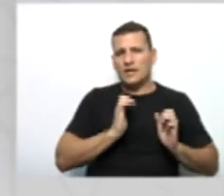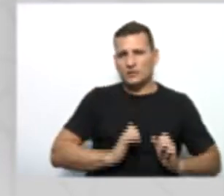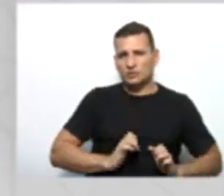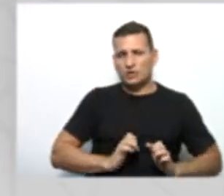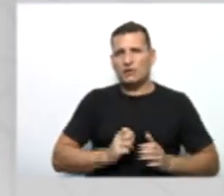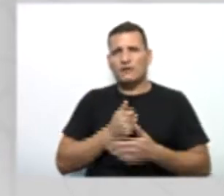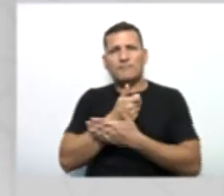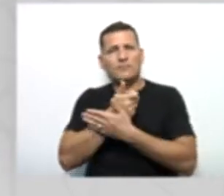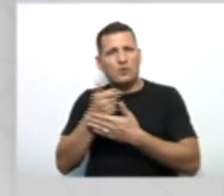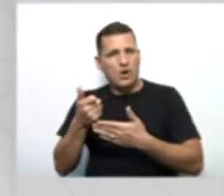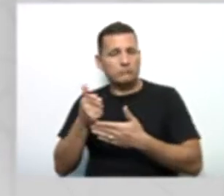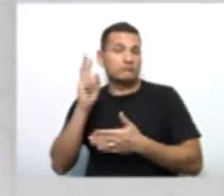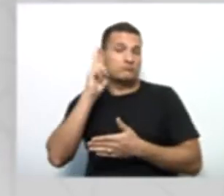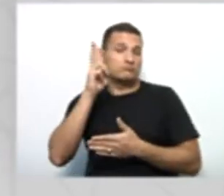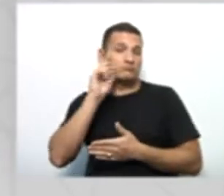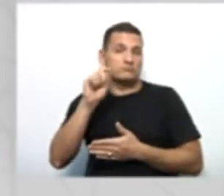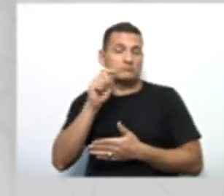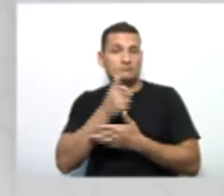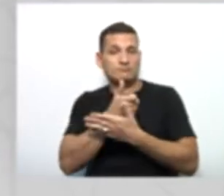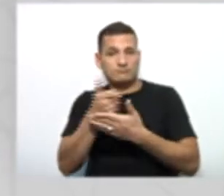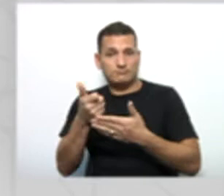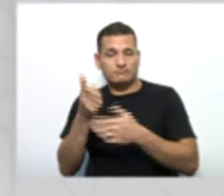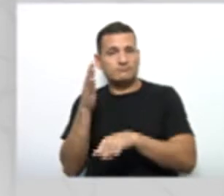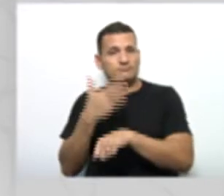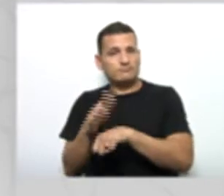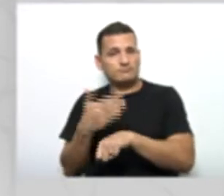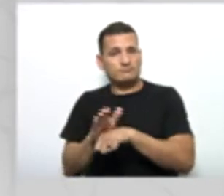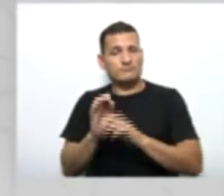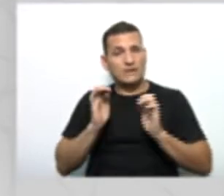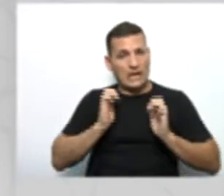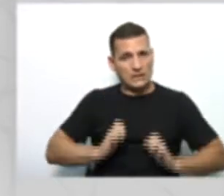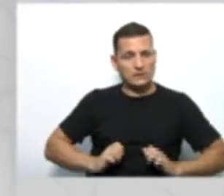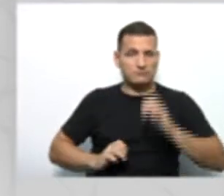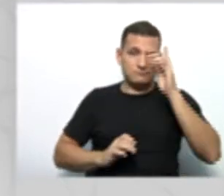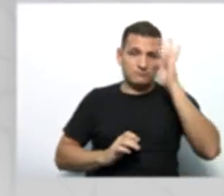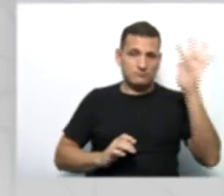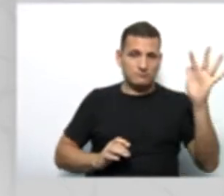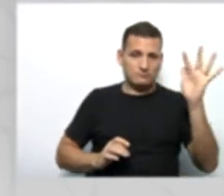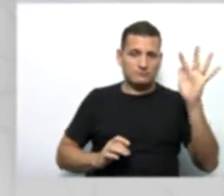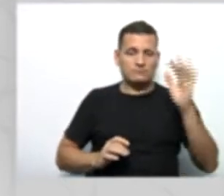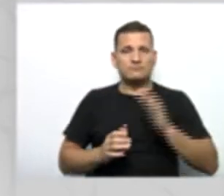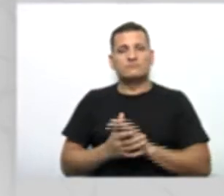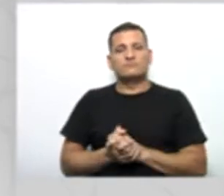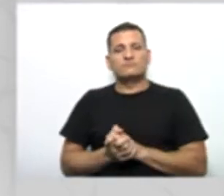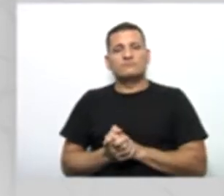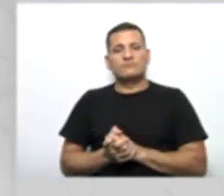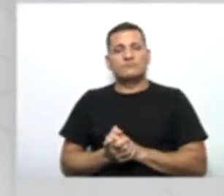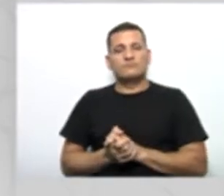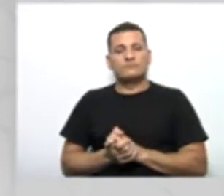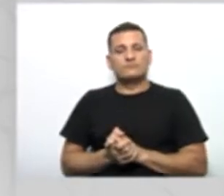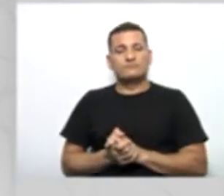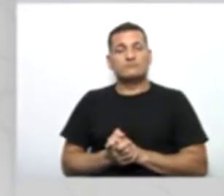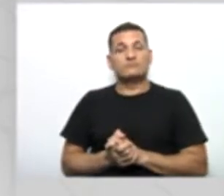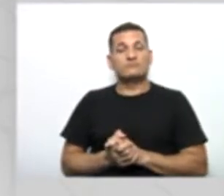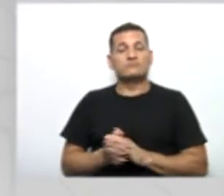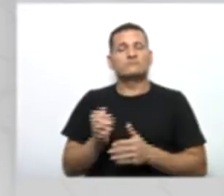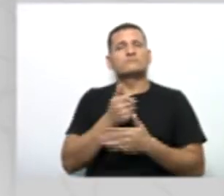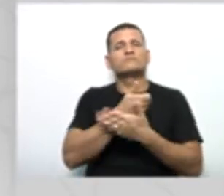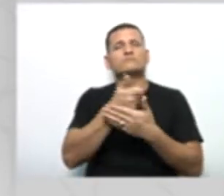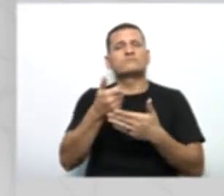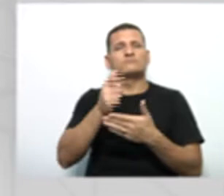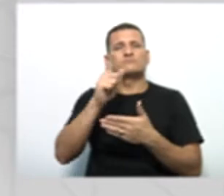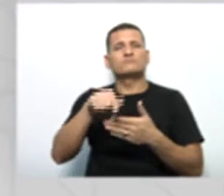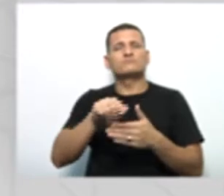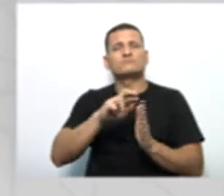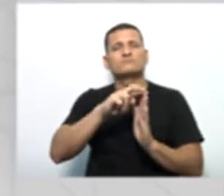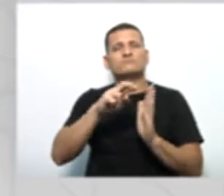prática, ética é teoria. Ela é um estudo da modalidade. A moral é o conjunto de normas